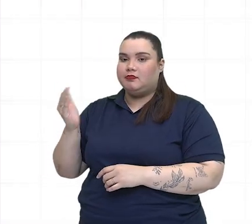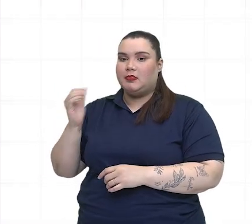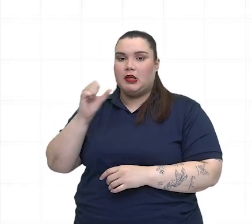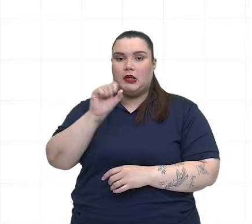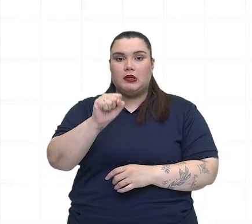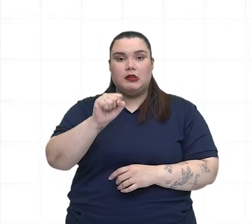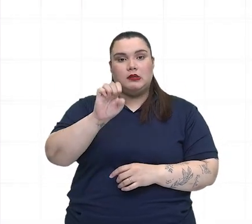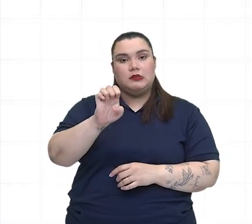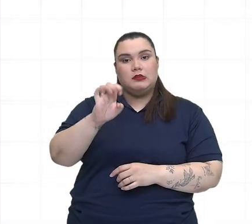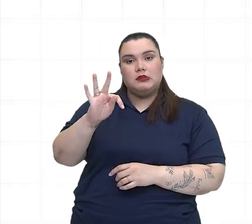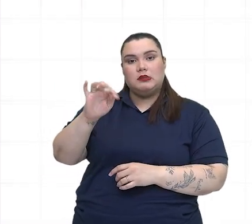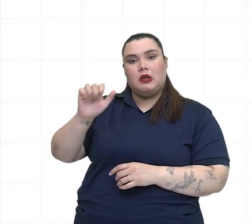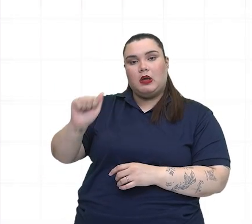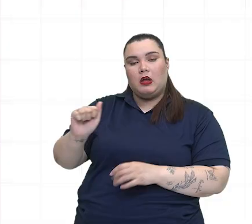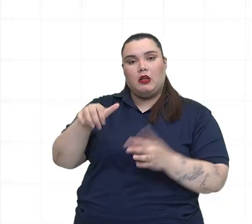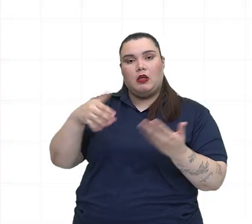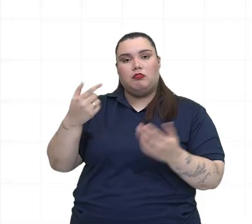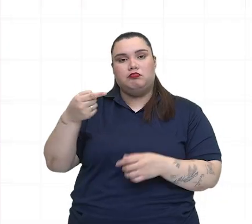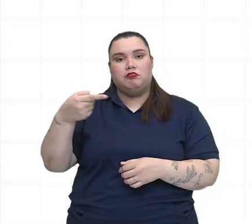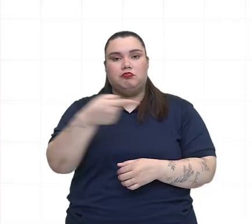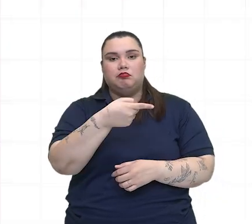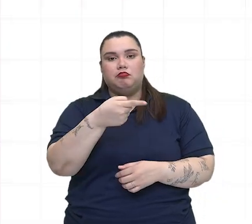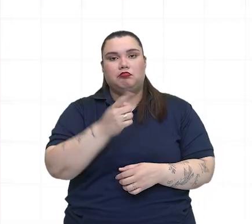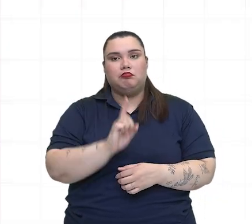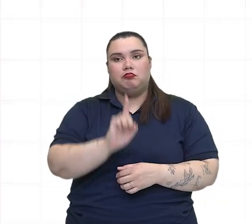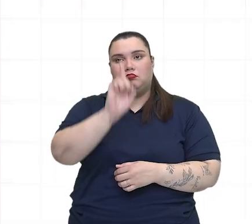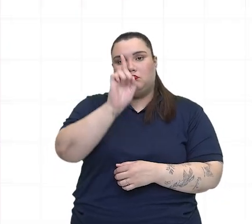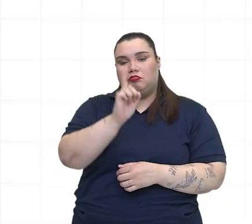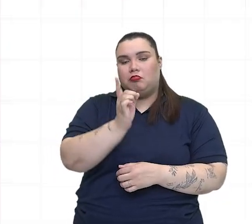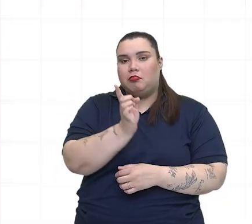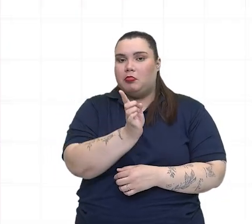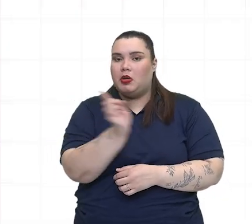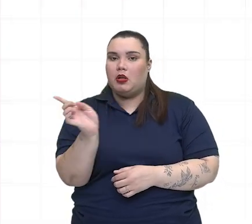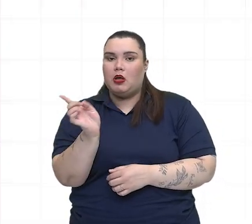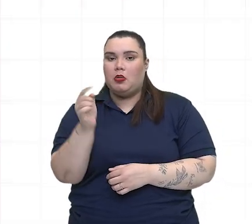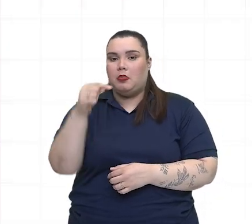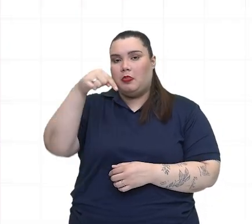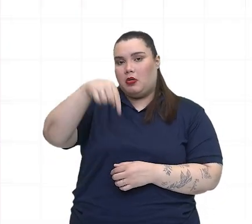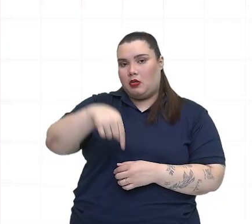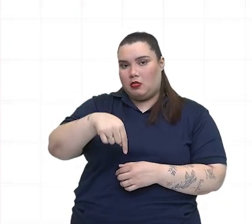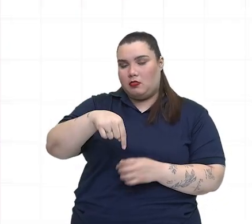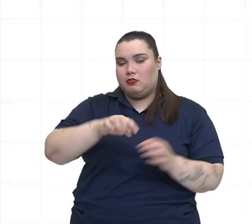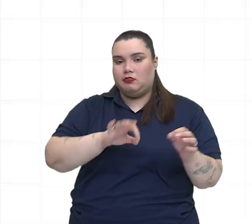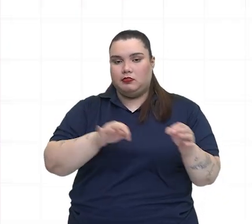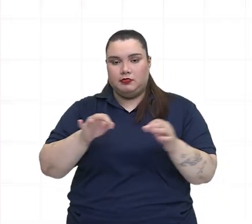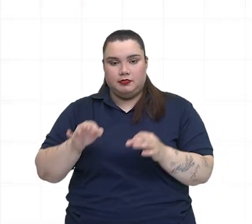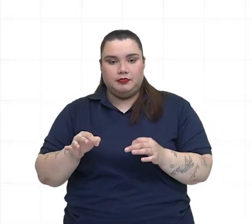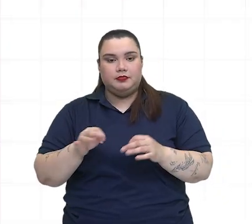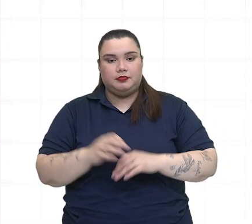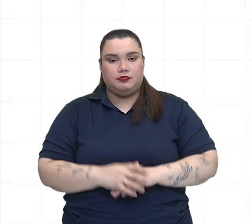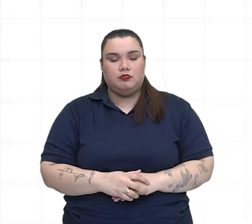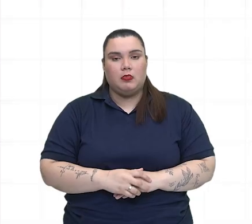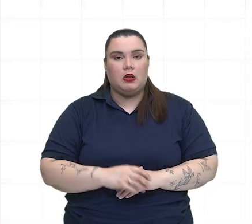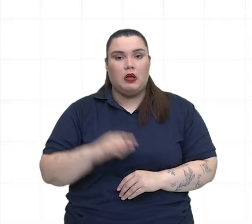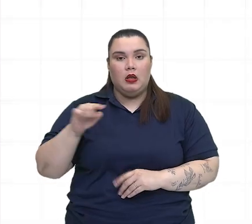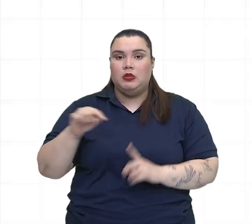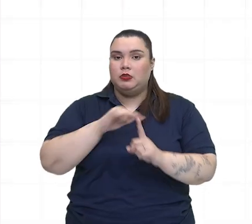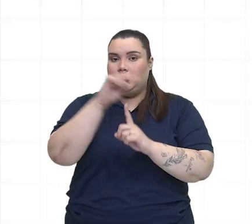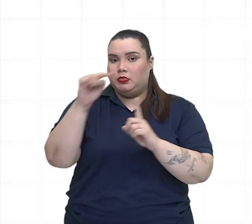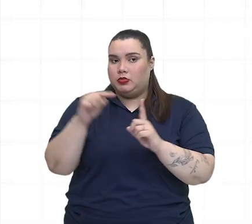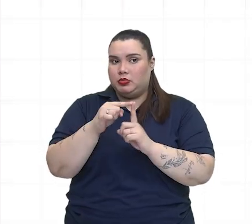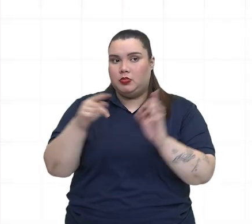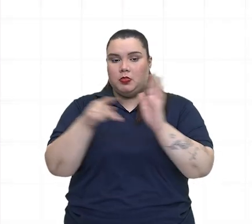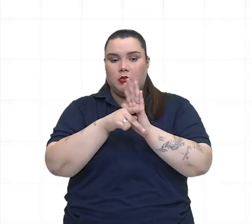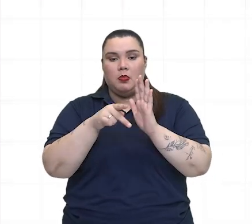a interligação é a seta, olha. Indica o quê? Qual é o objetivo da seta no fluxograma?